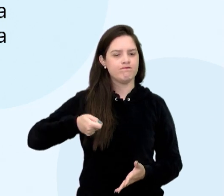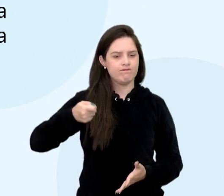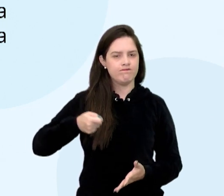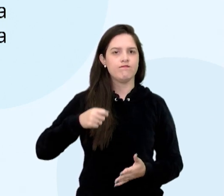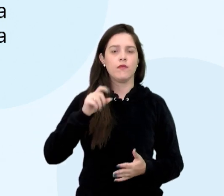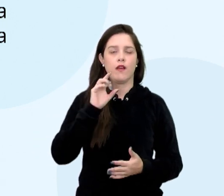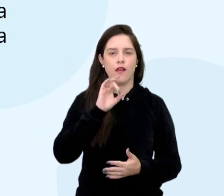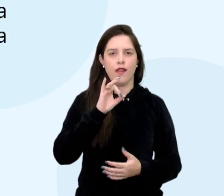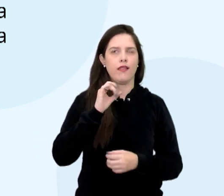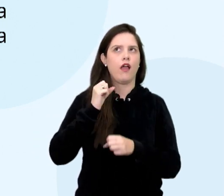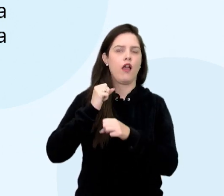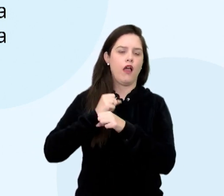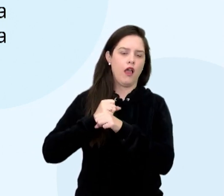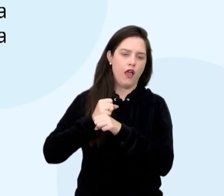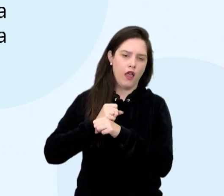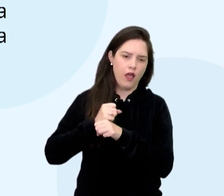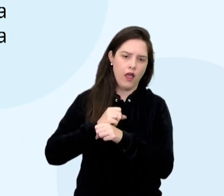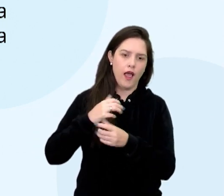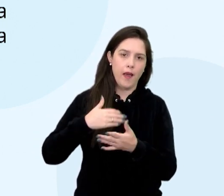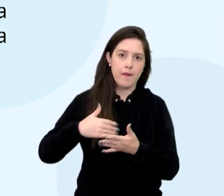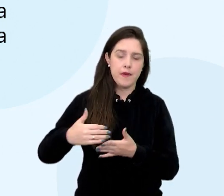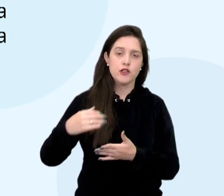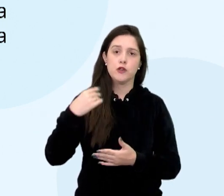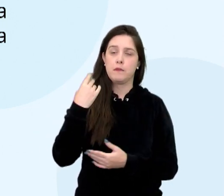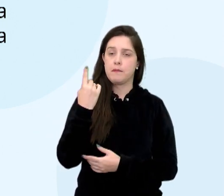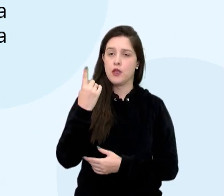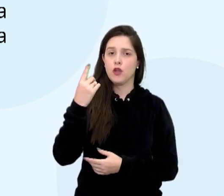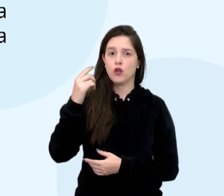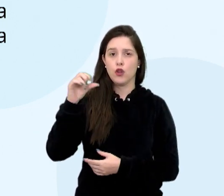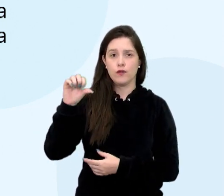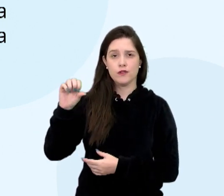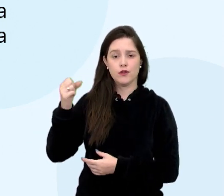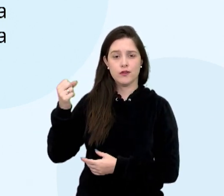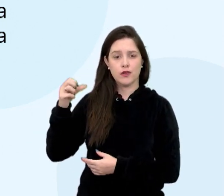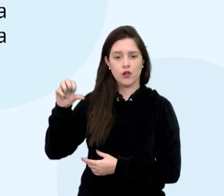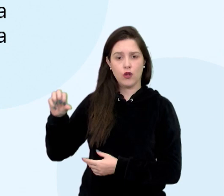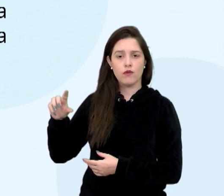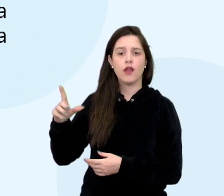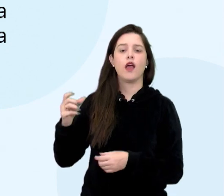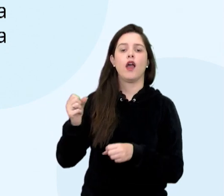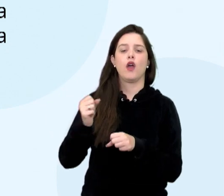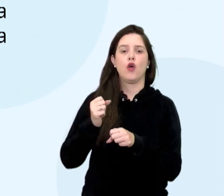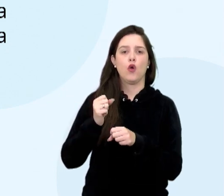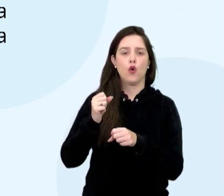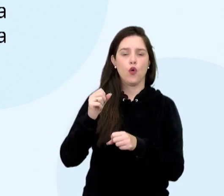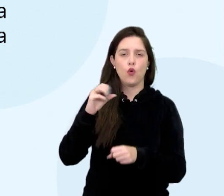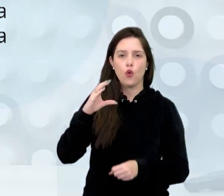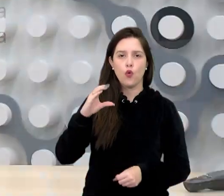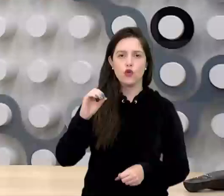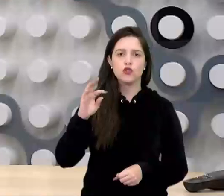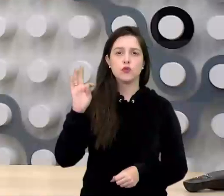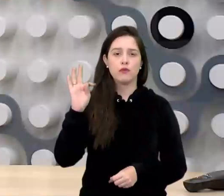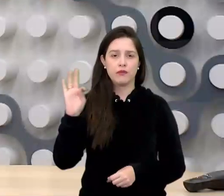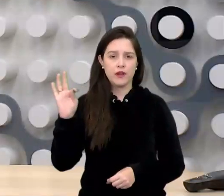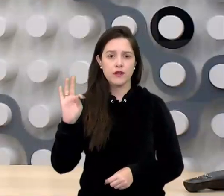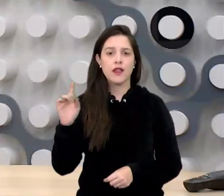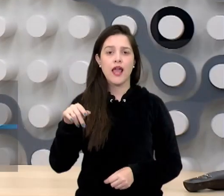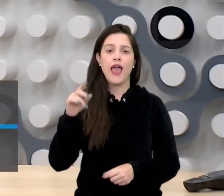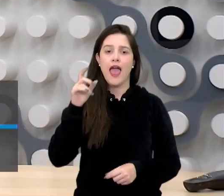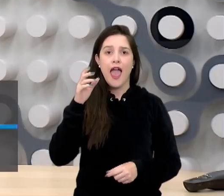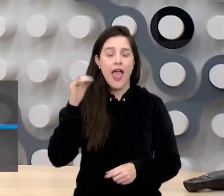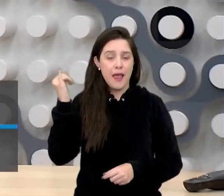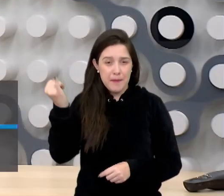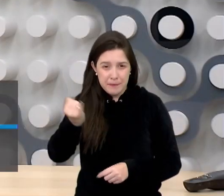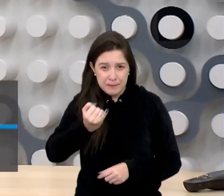cada ano a partir de 1989, com a Constituição Federal. E aí entra a importância,